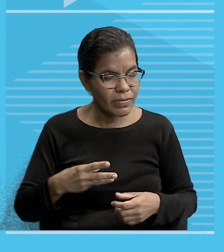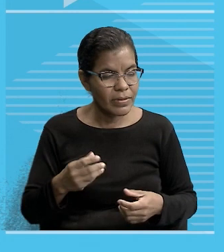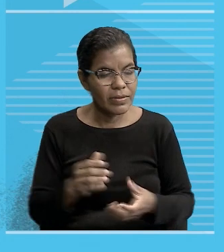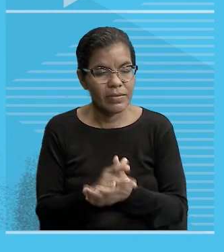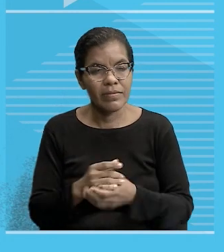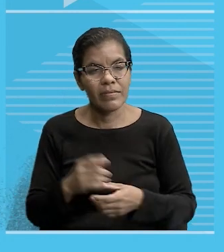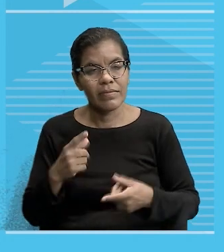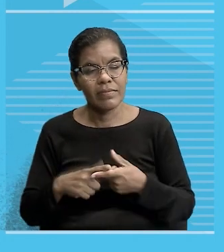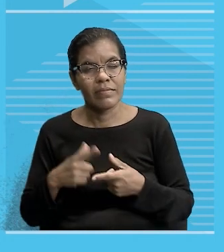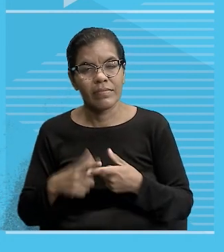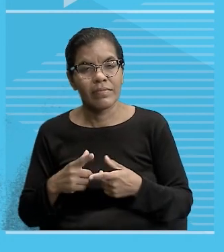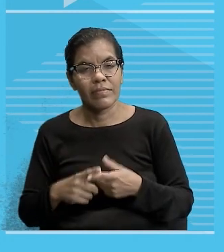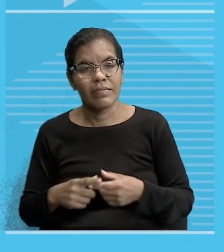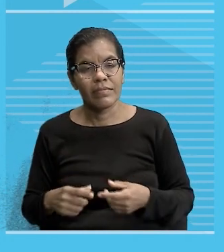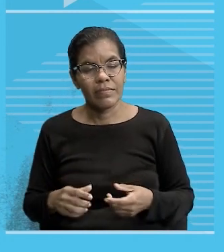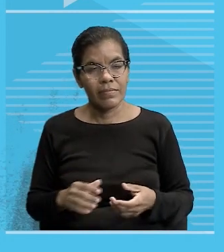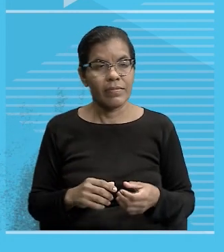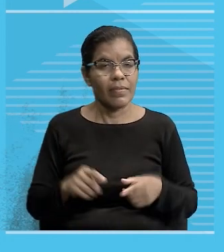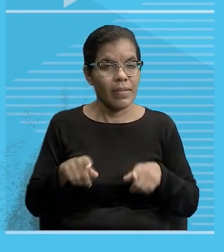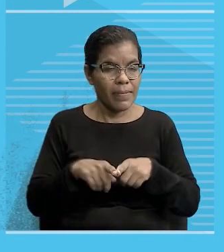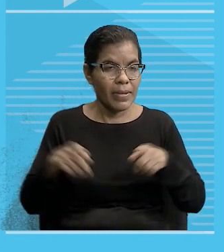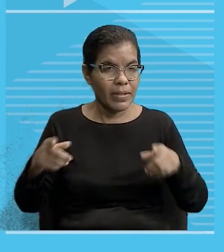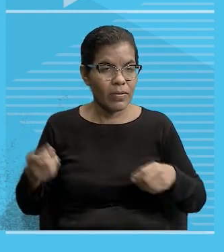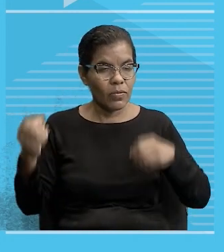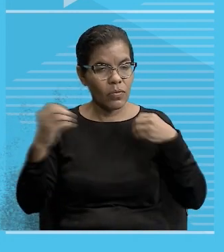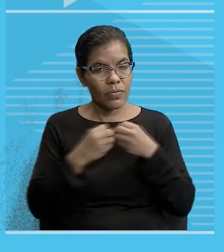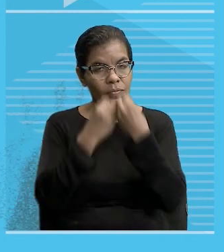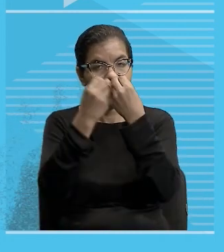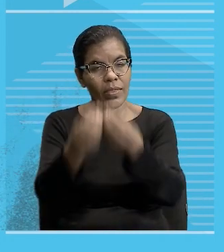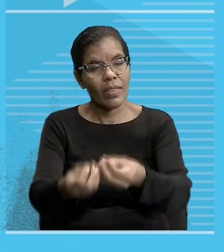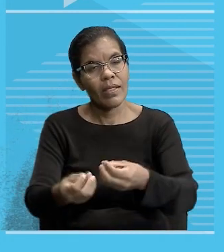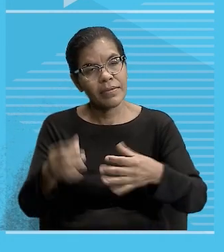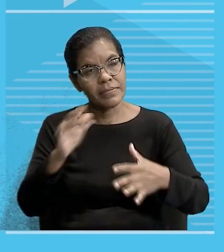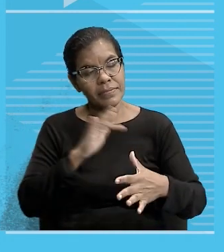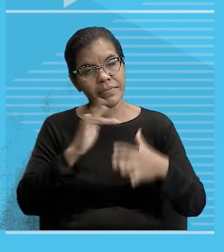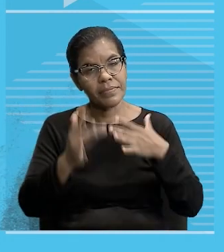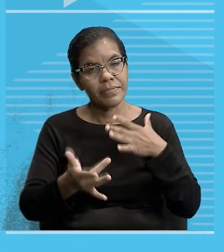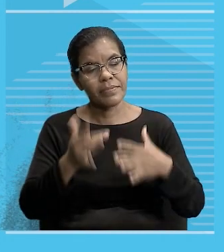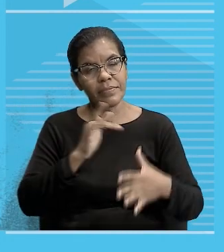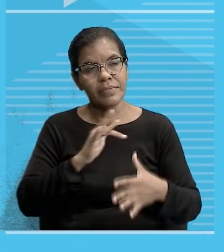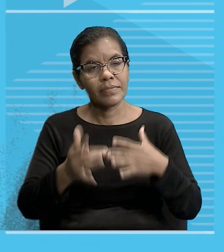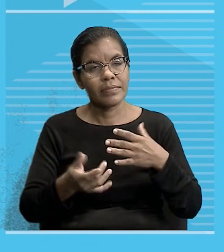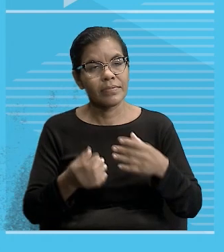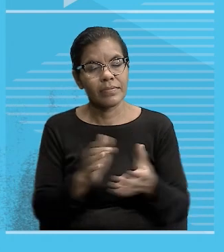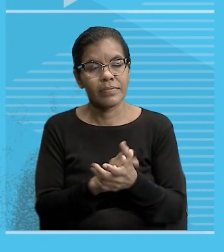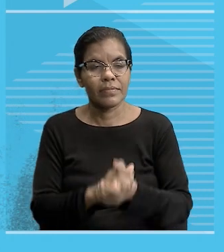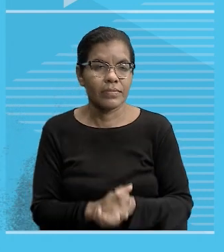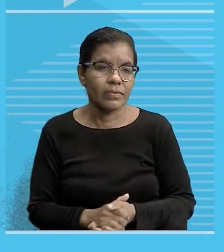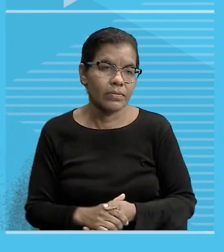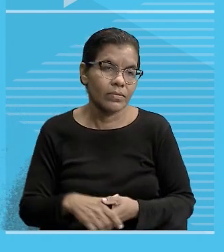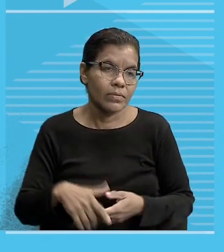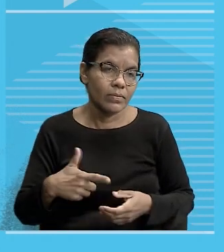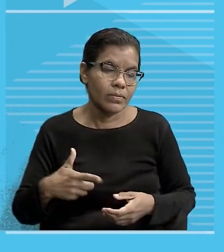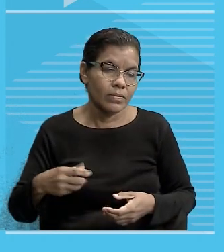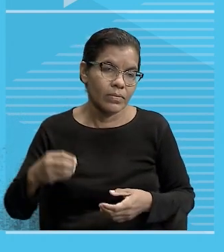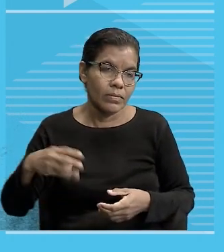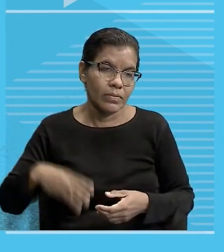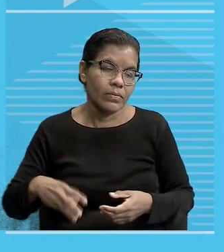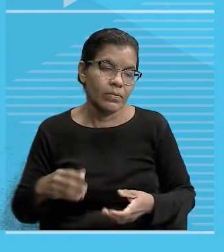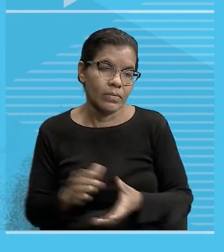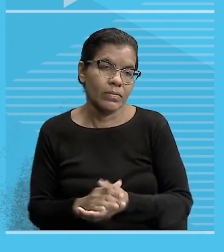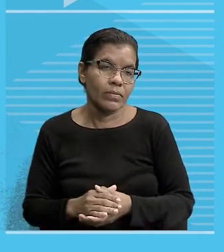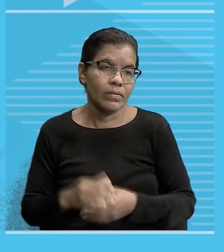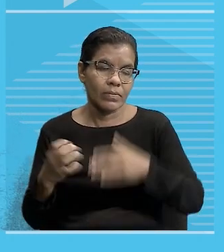de maneira pessoal mas assim que ele colocou na rede social eu acho que não foi nem 20 minutos